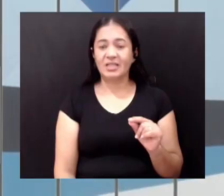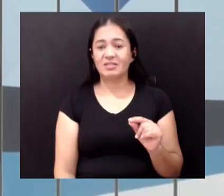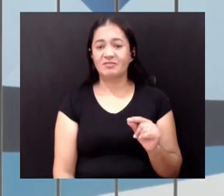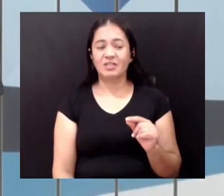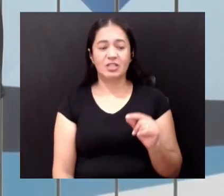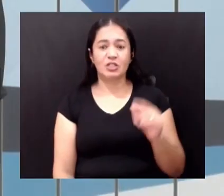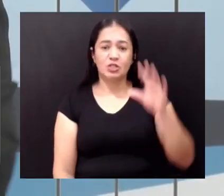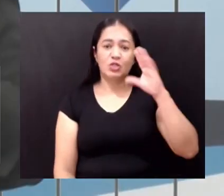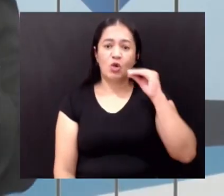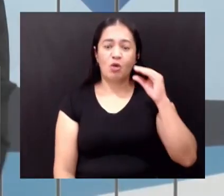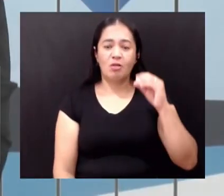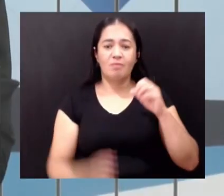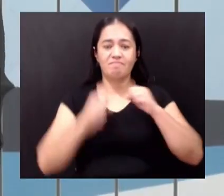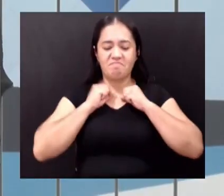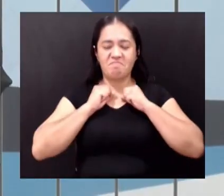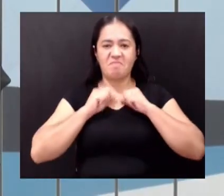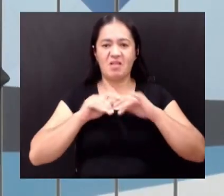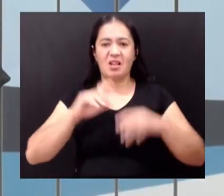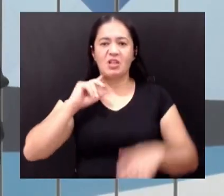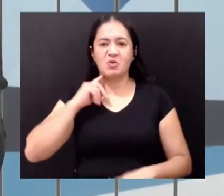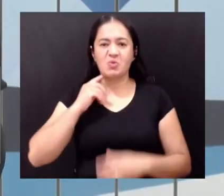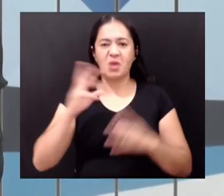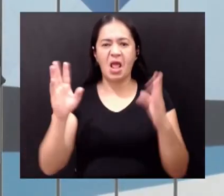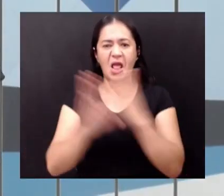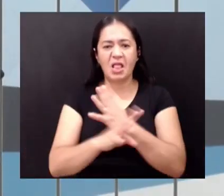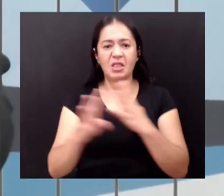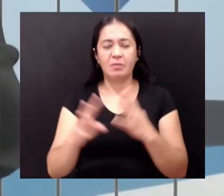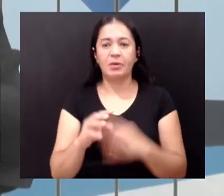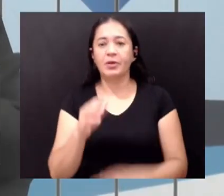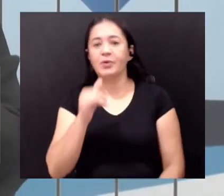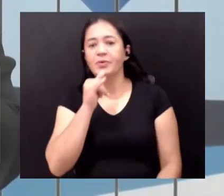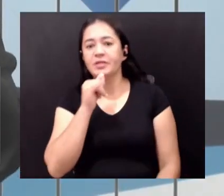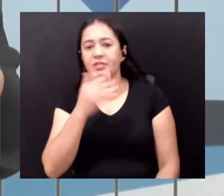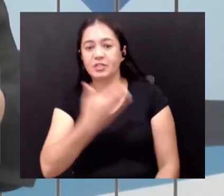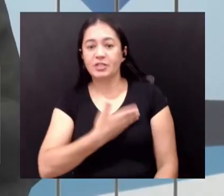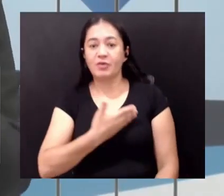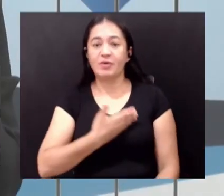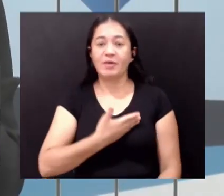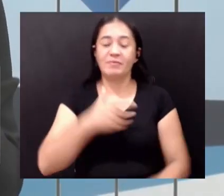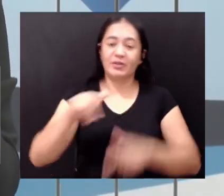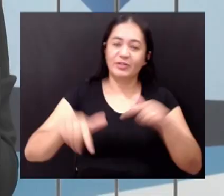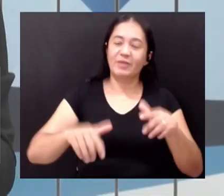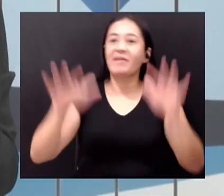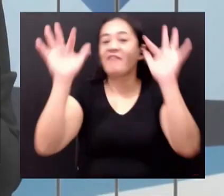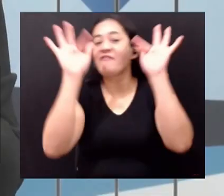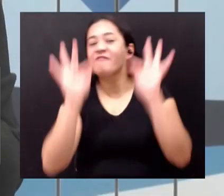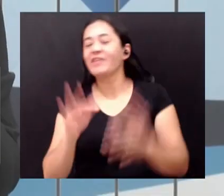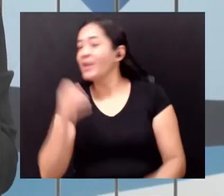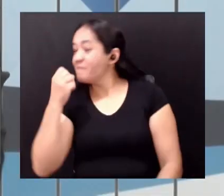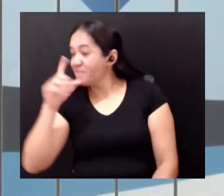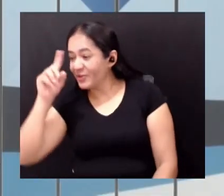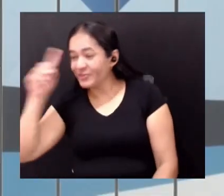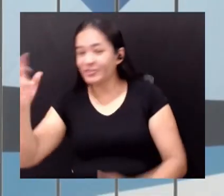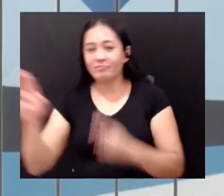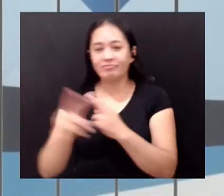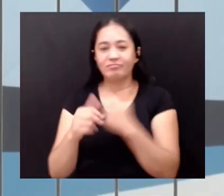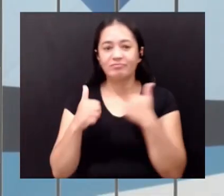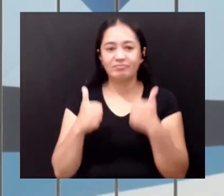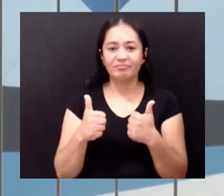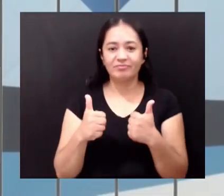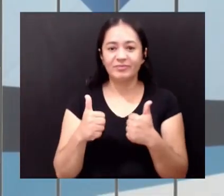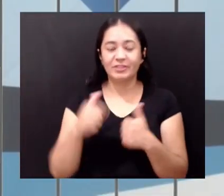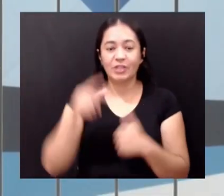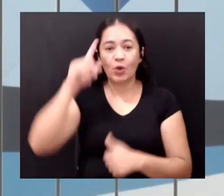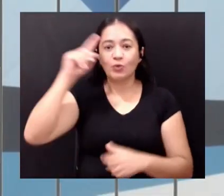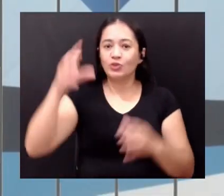ali. Então, quando você tem um colega de trabalho que chega feliz, dá bom dia, se relaciona bem, o dia da equipe tende a ser mais gostoso,